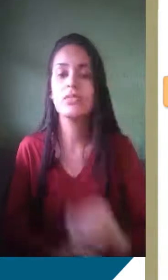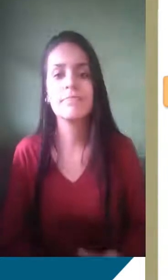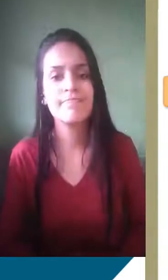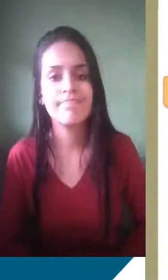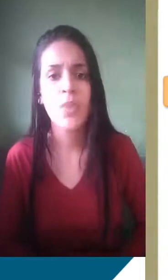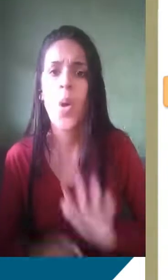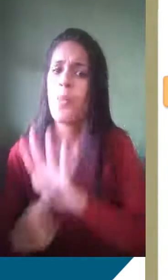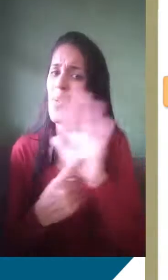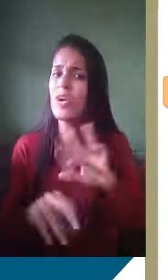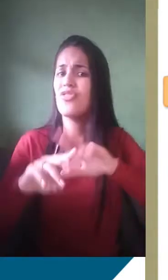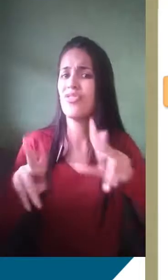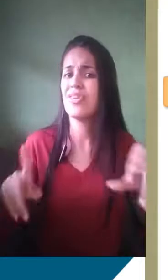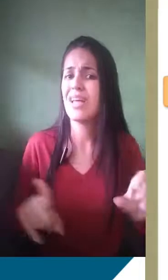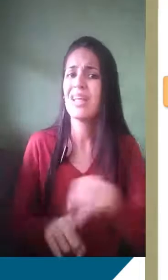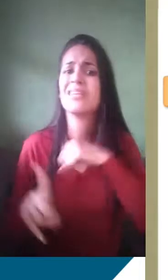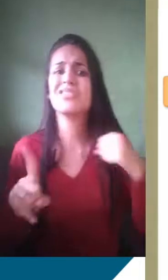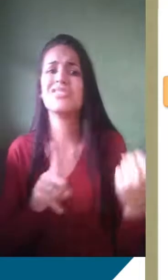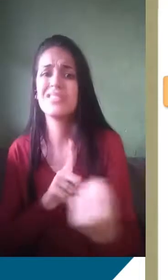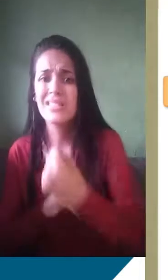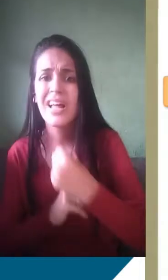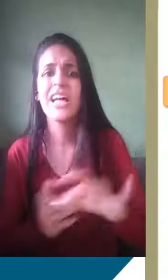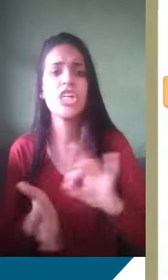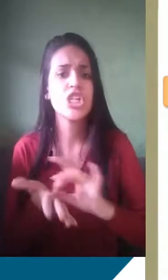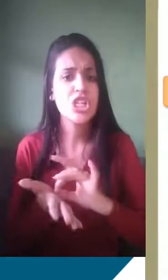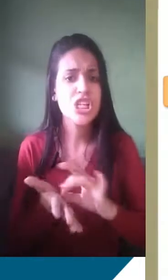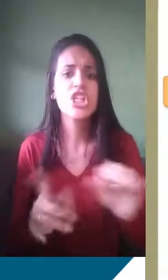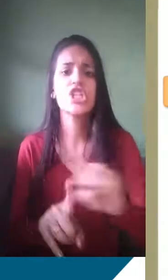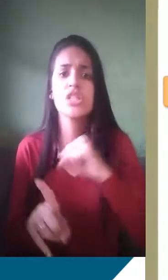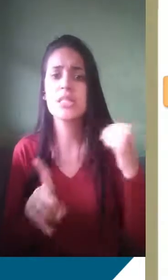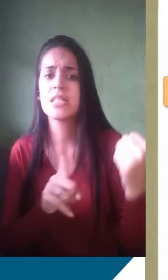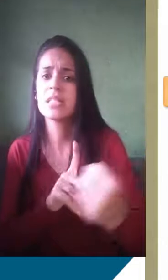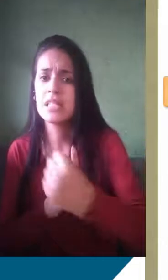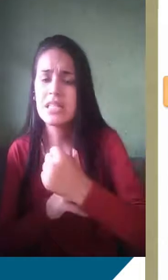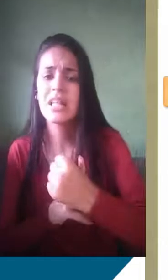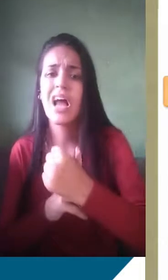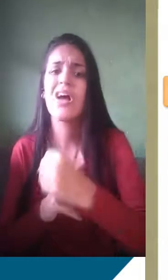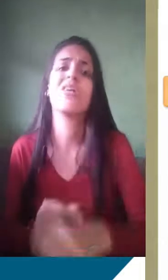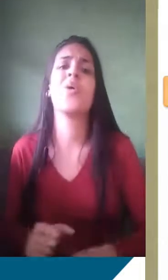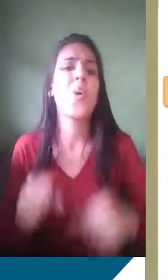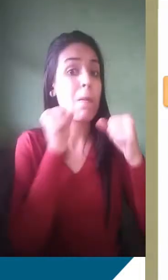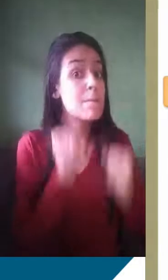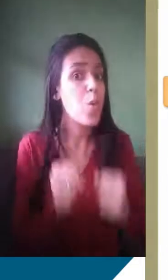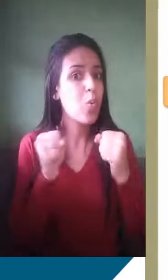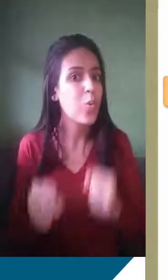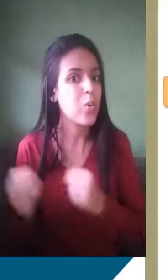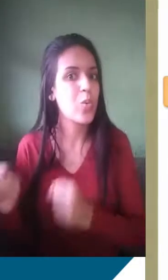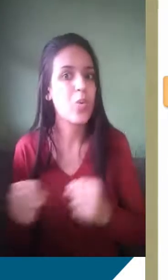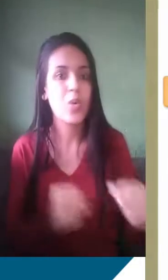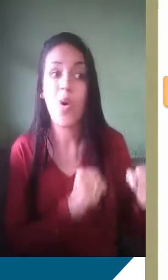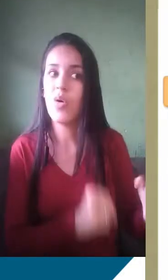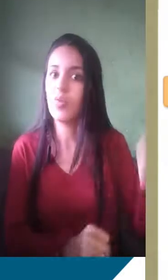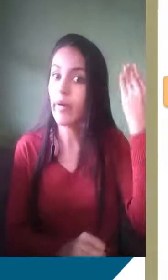desigualdades sociais em diferentes contextos, críticas à sociedade e às estruturas de poder vigentes e